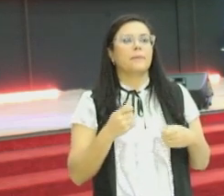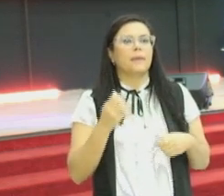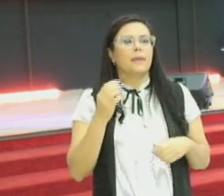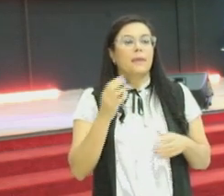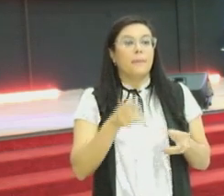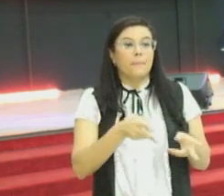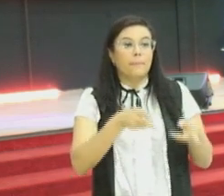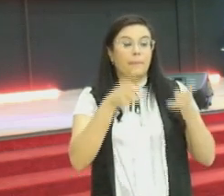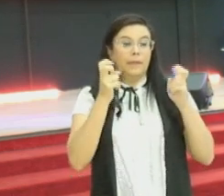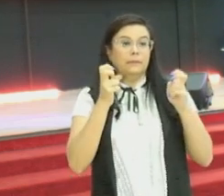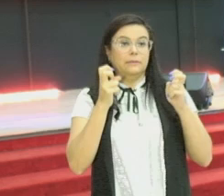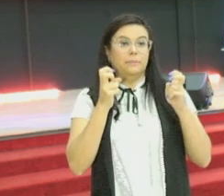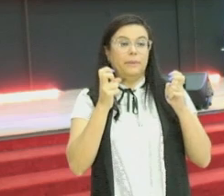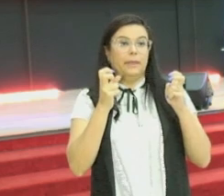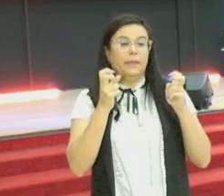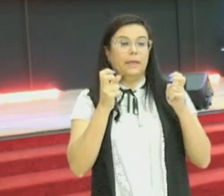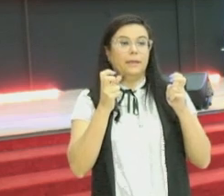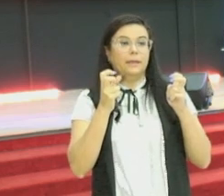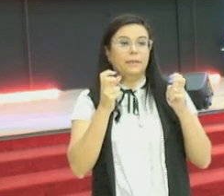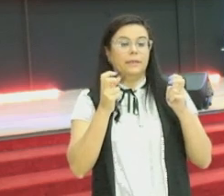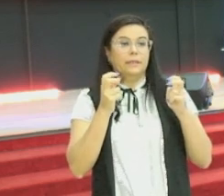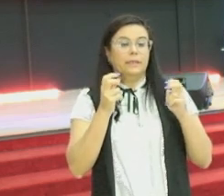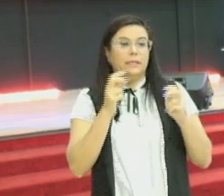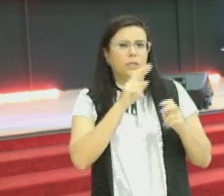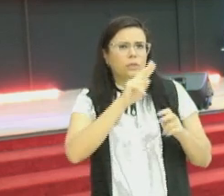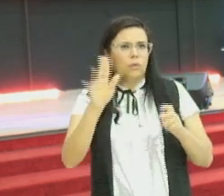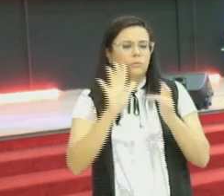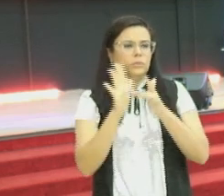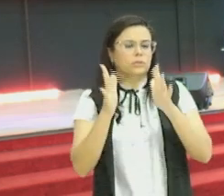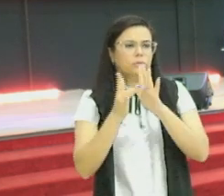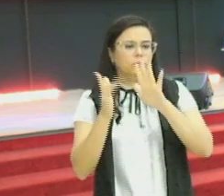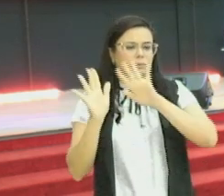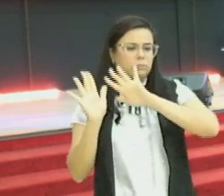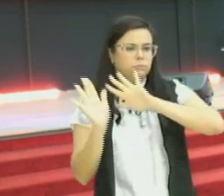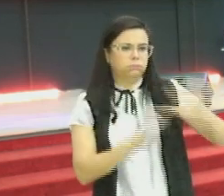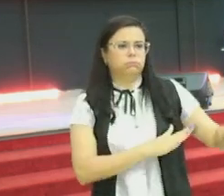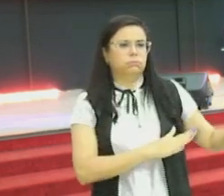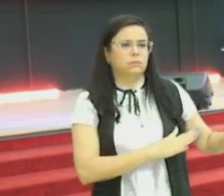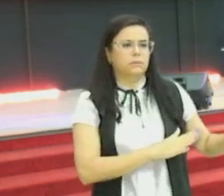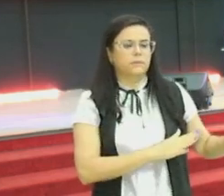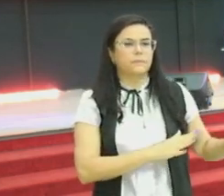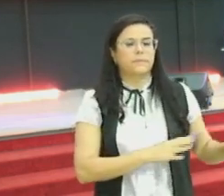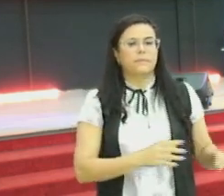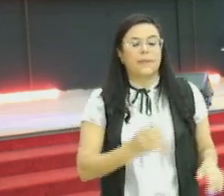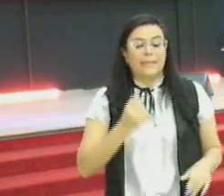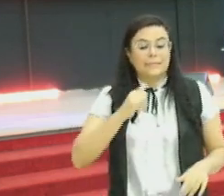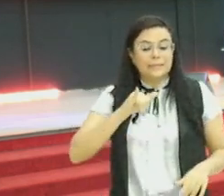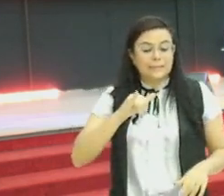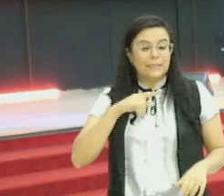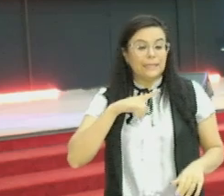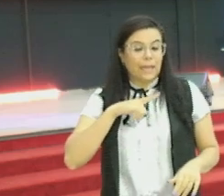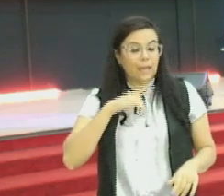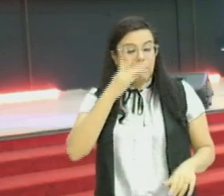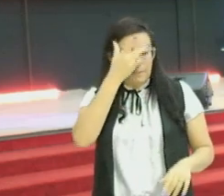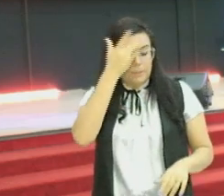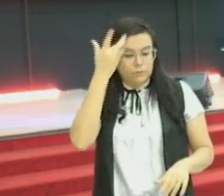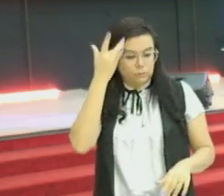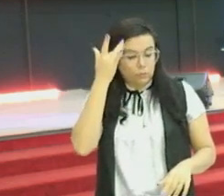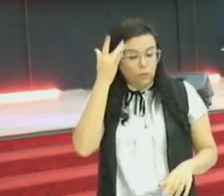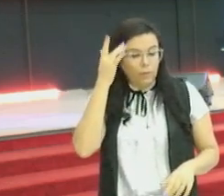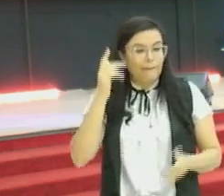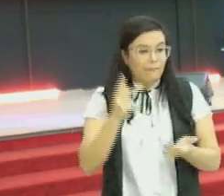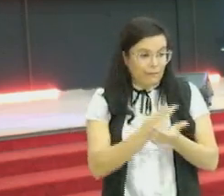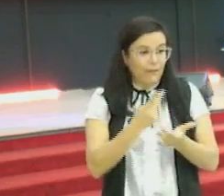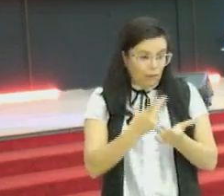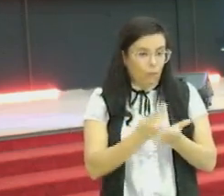Se alguém te feriu, fale com a pessoa. Se alguém fracassou com você, chame ela.